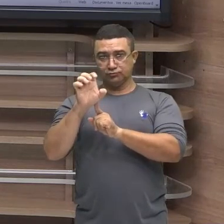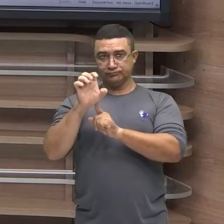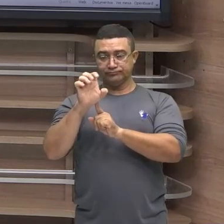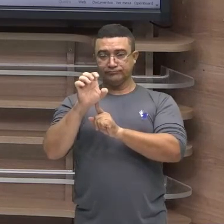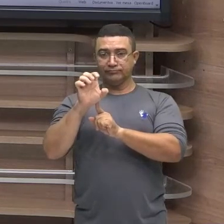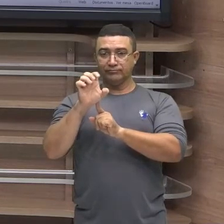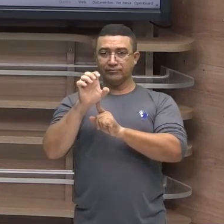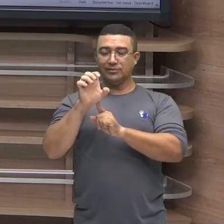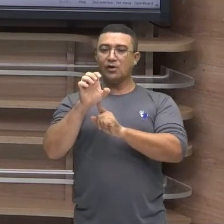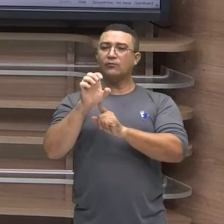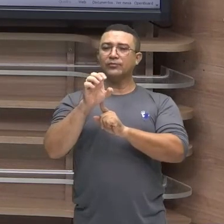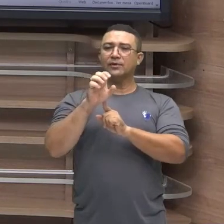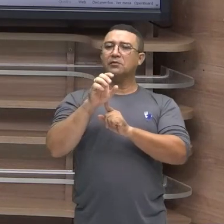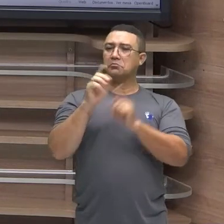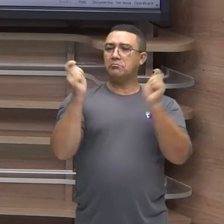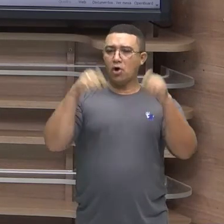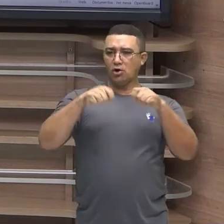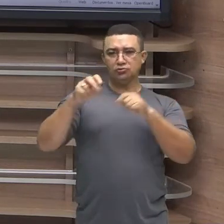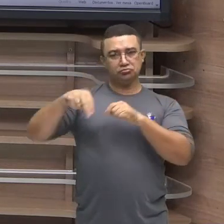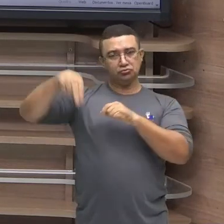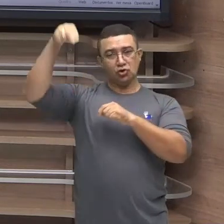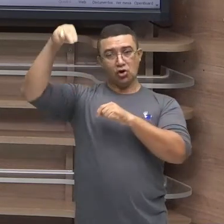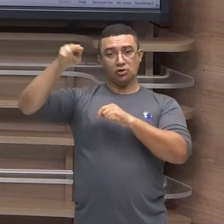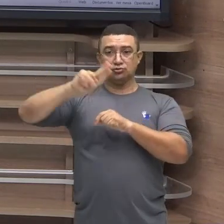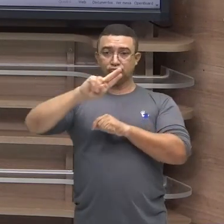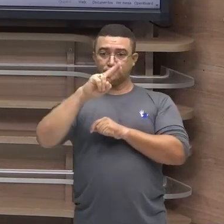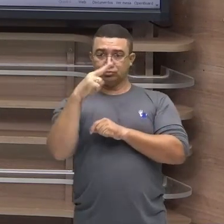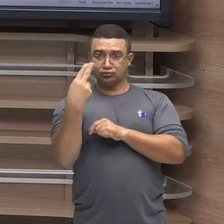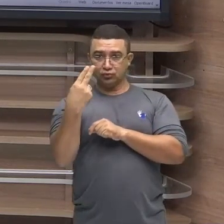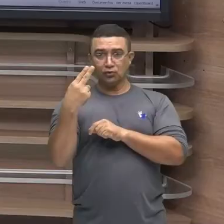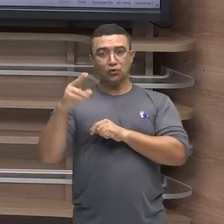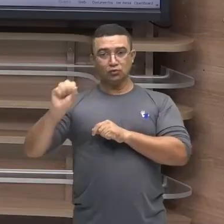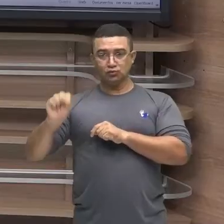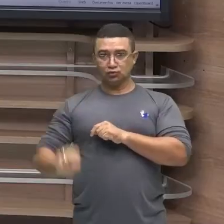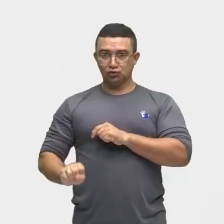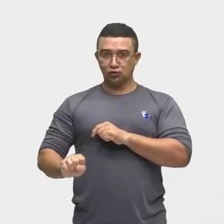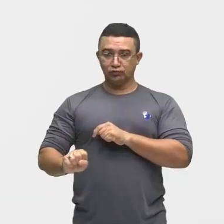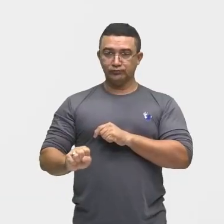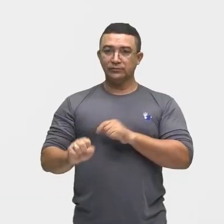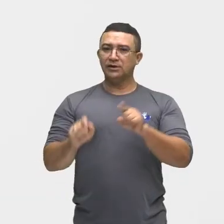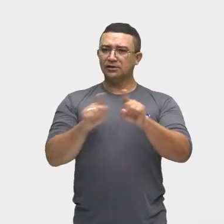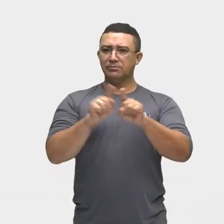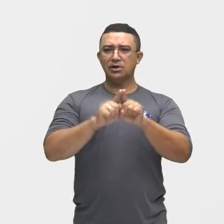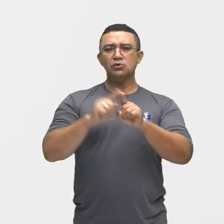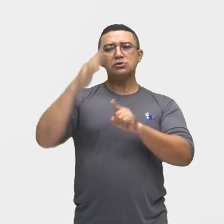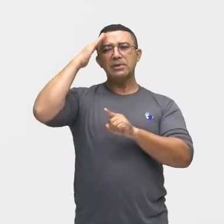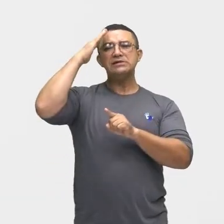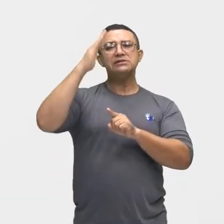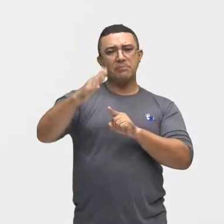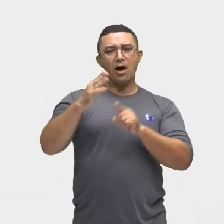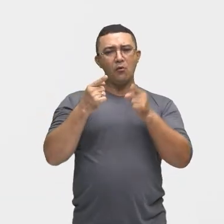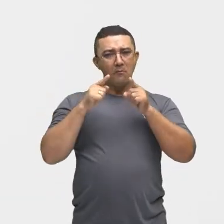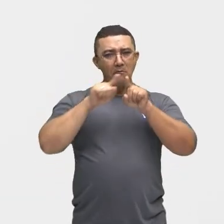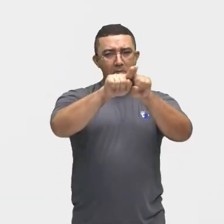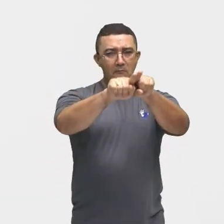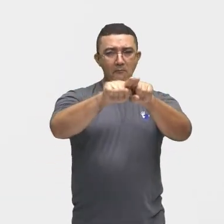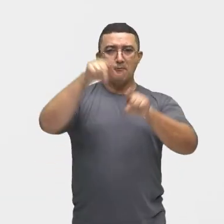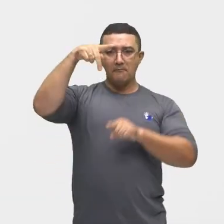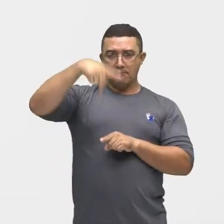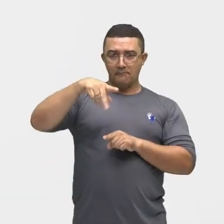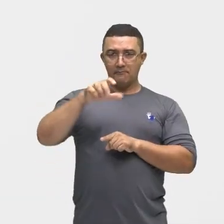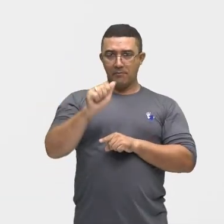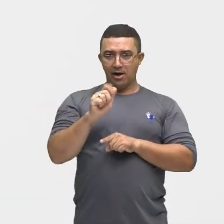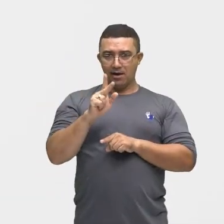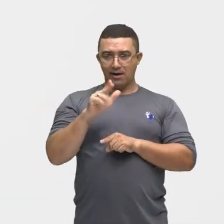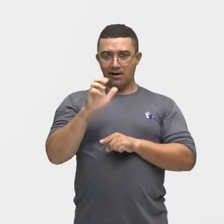poder ser norte ou sul. E aí nós vimos os principais paralelos, né? Nós falamos ali da linha